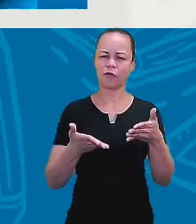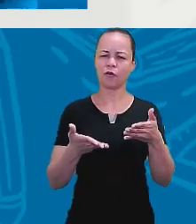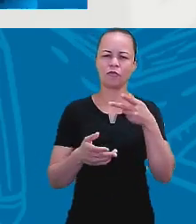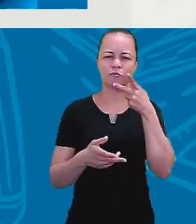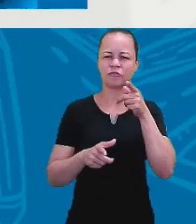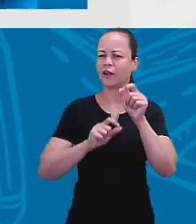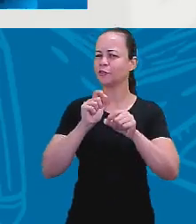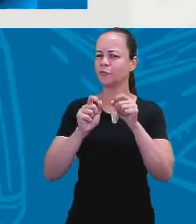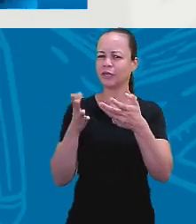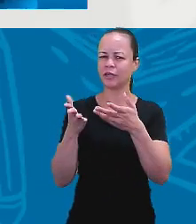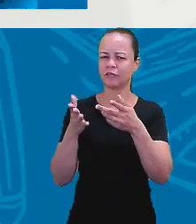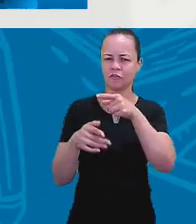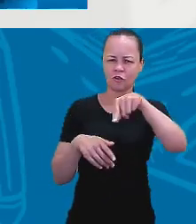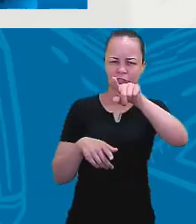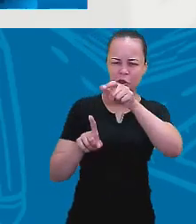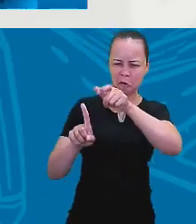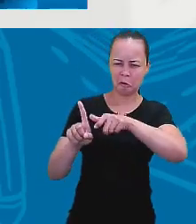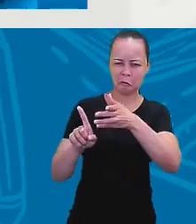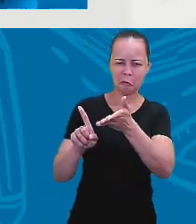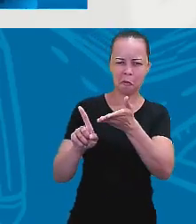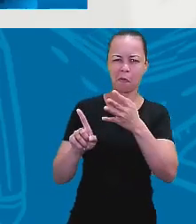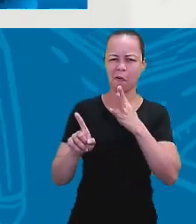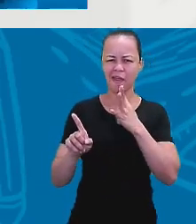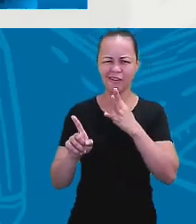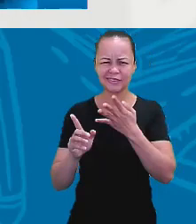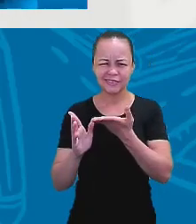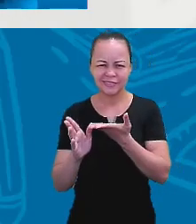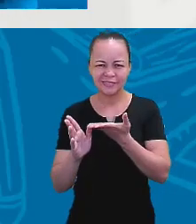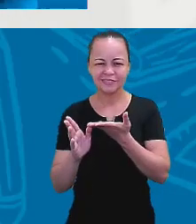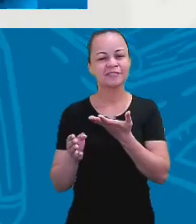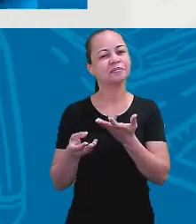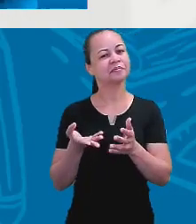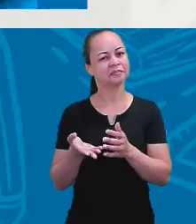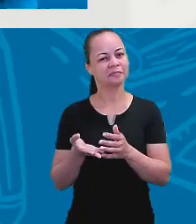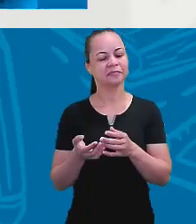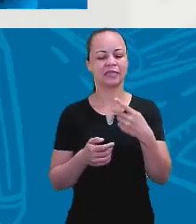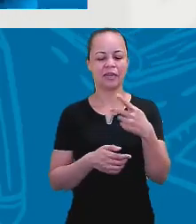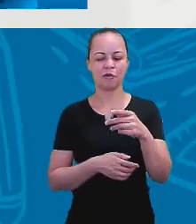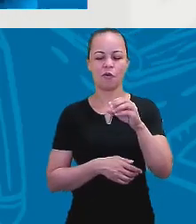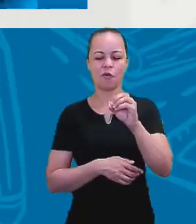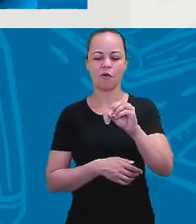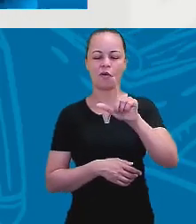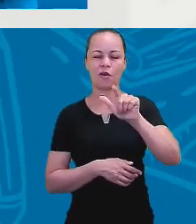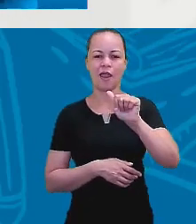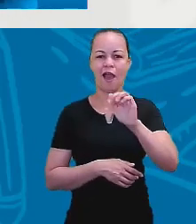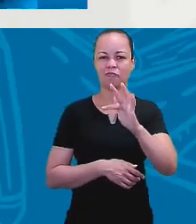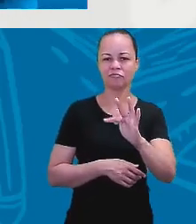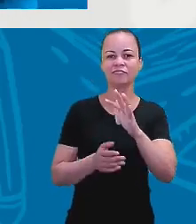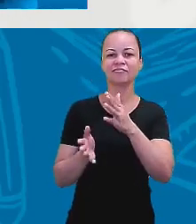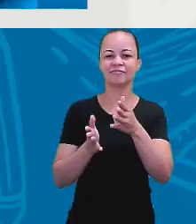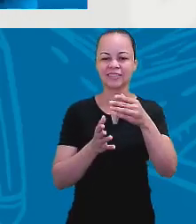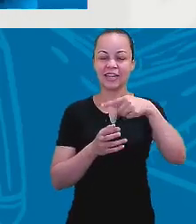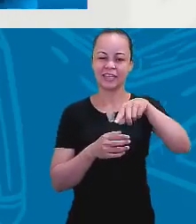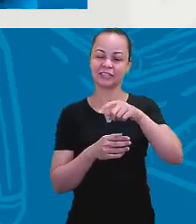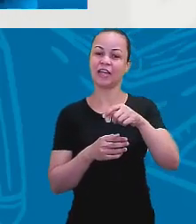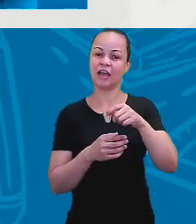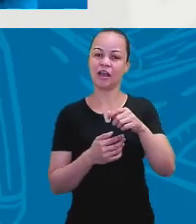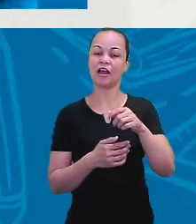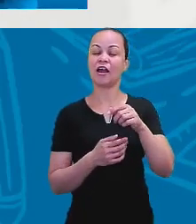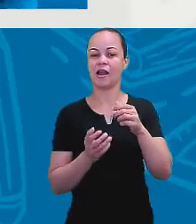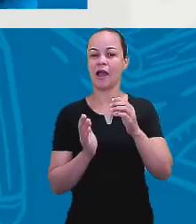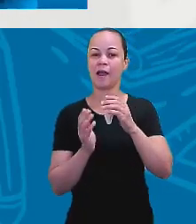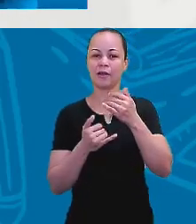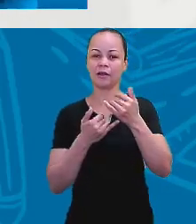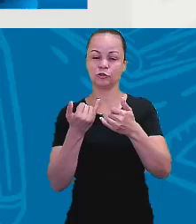esse personagem aí? Quem conhece, eu acho que vocês conhecem, é o Olaf, né? Da Frozen. Ele é um boneco